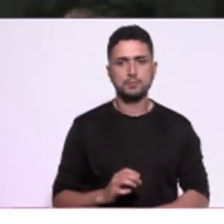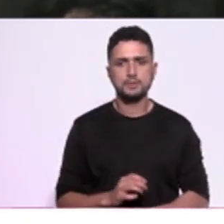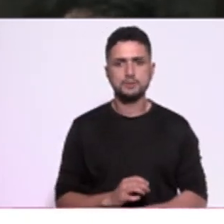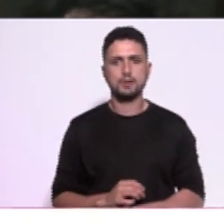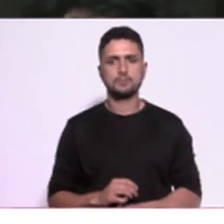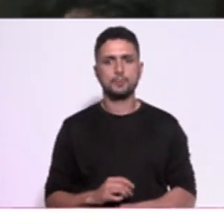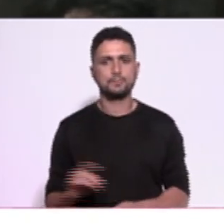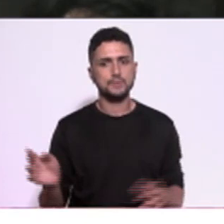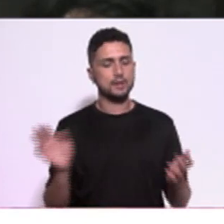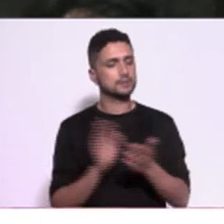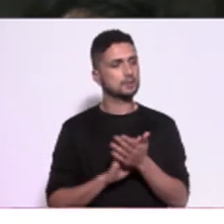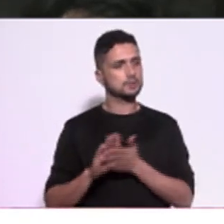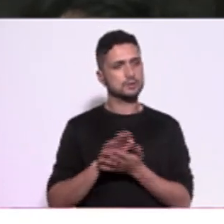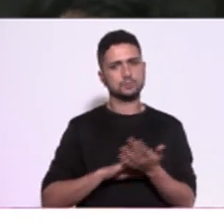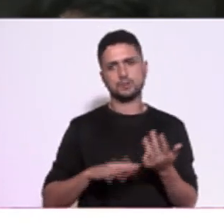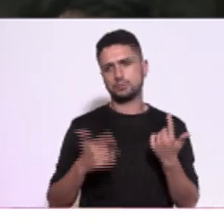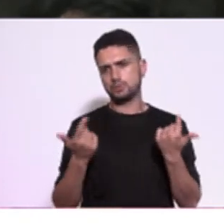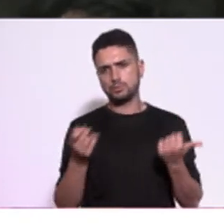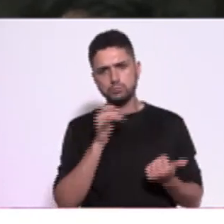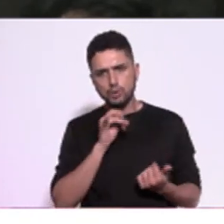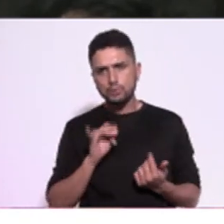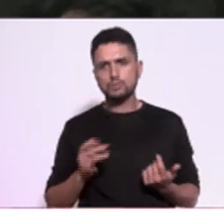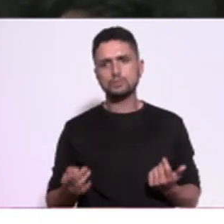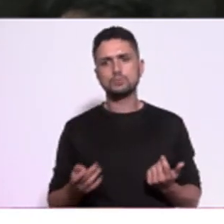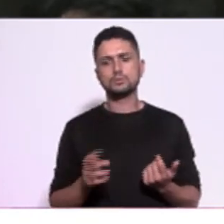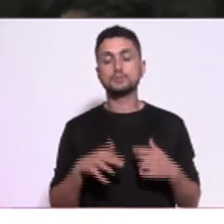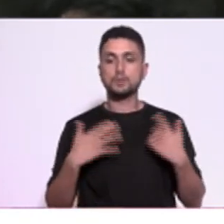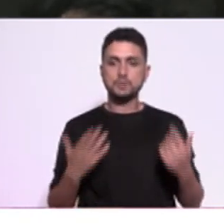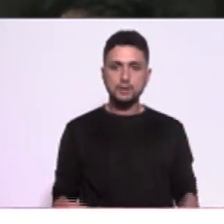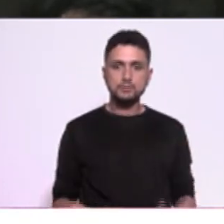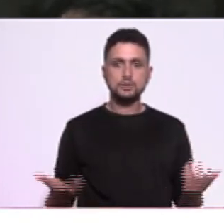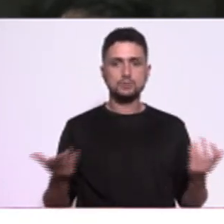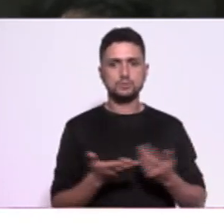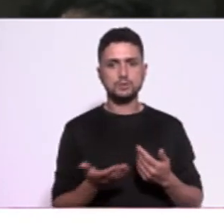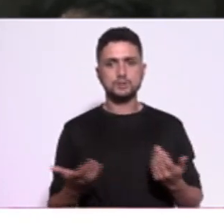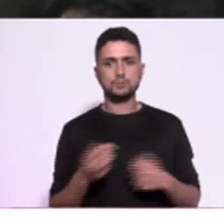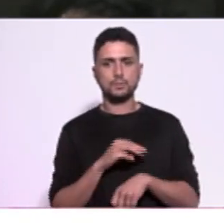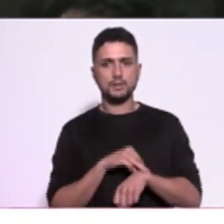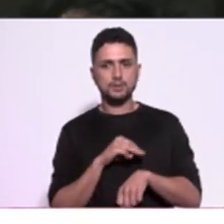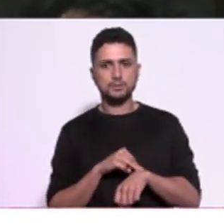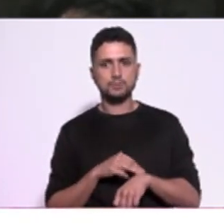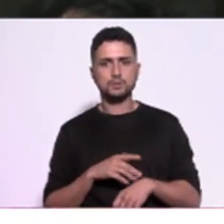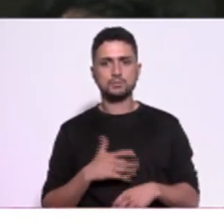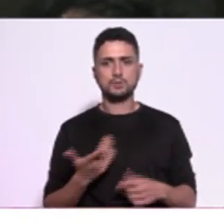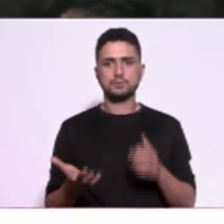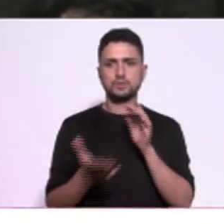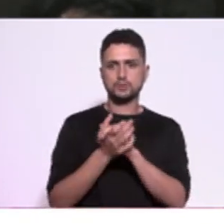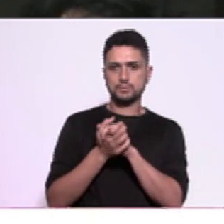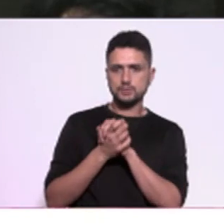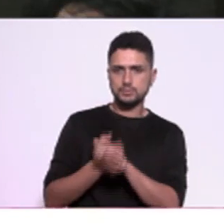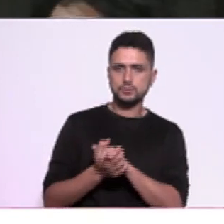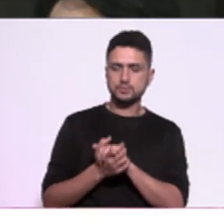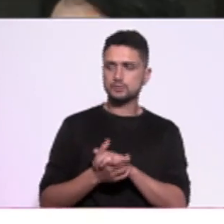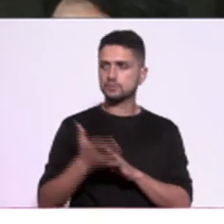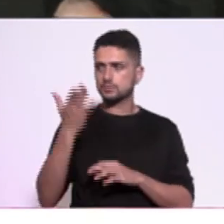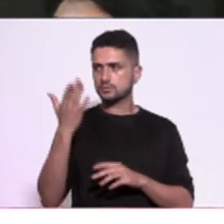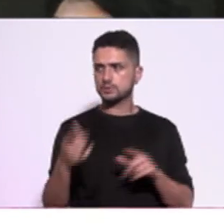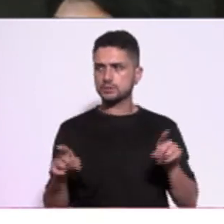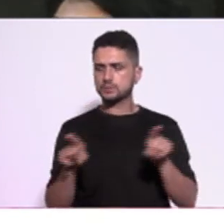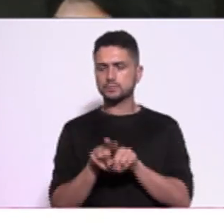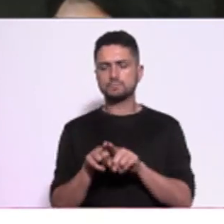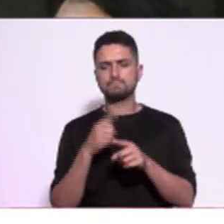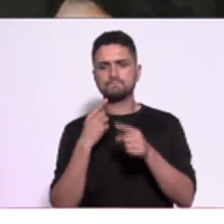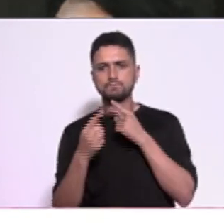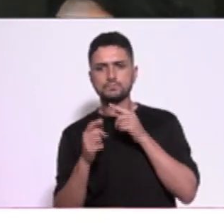nada disso é pouca coisa. Portanto, neste momento, saudamos aqui as parcerias estabelecidas entre